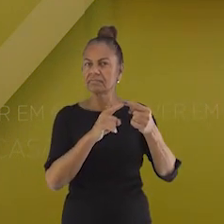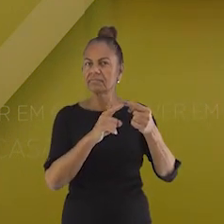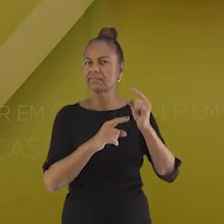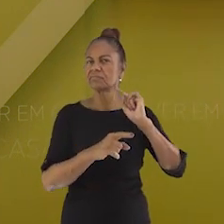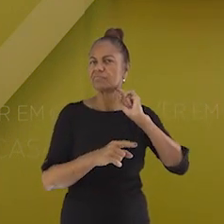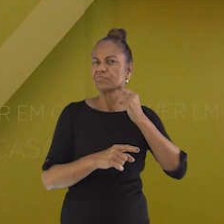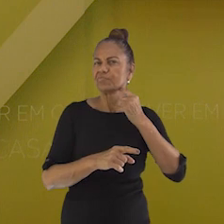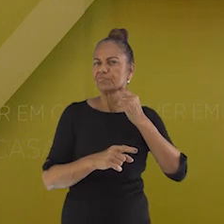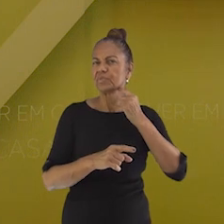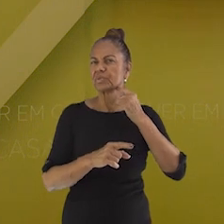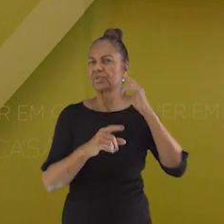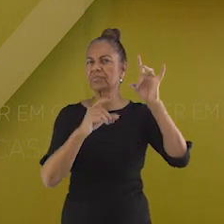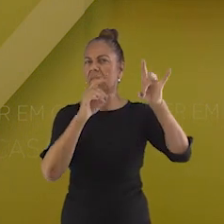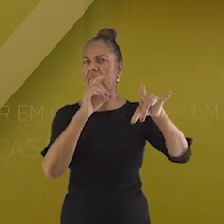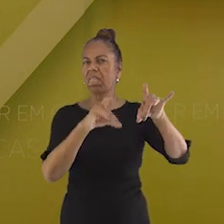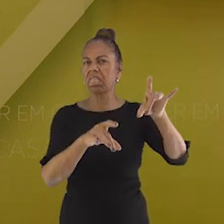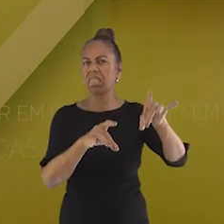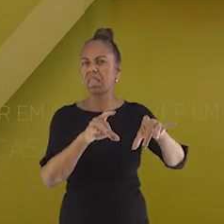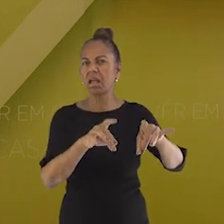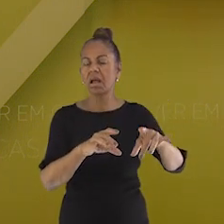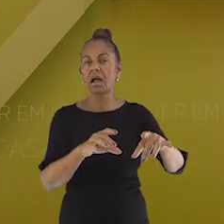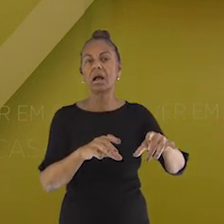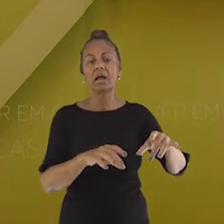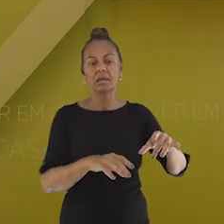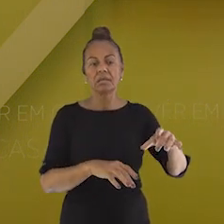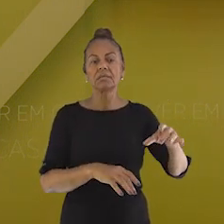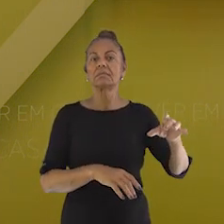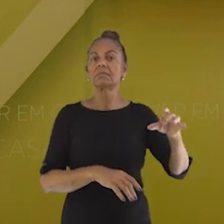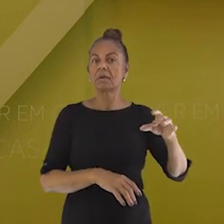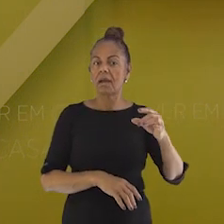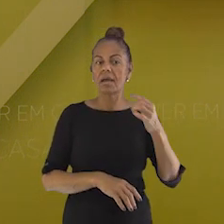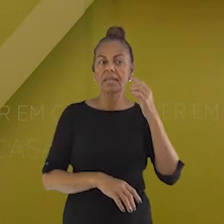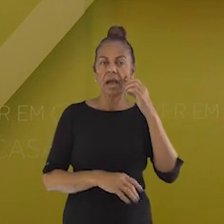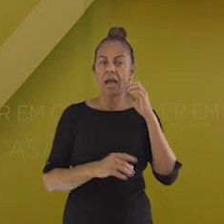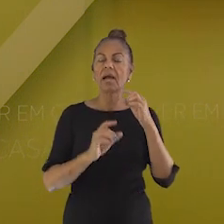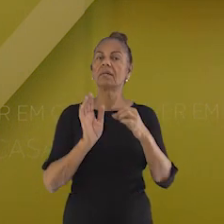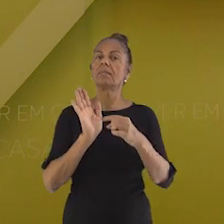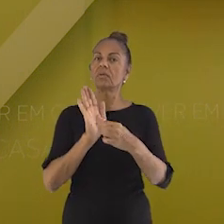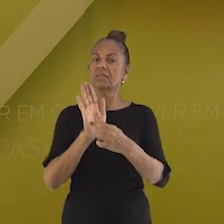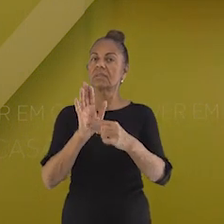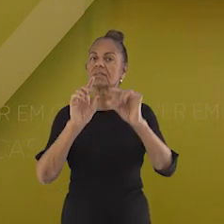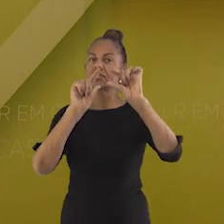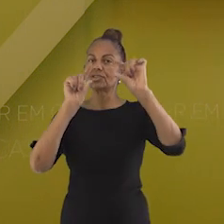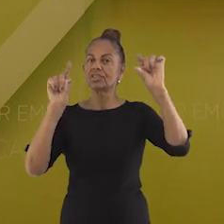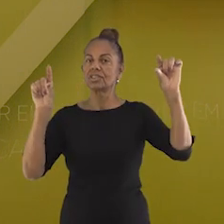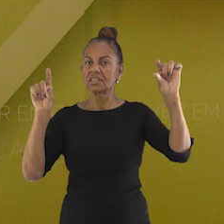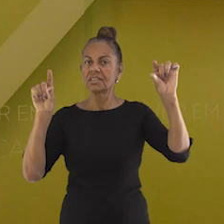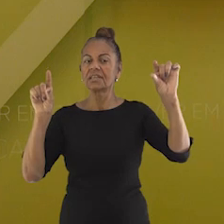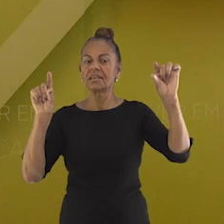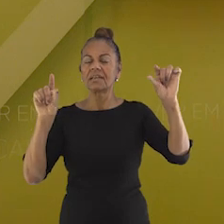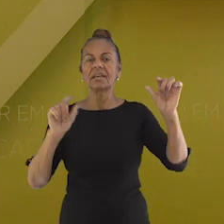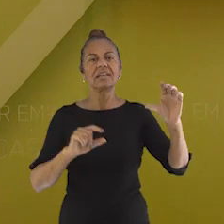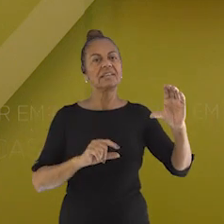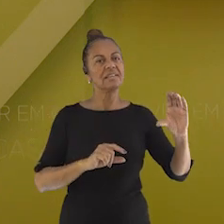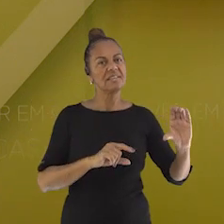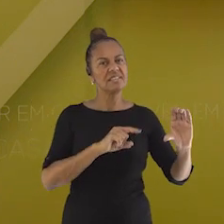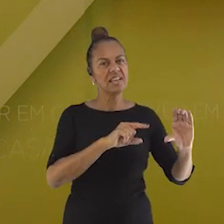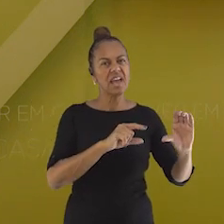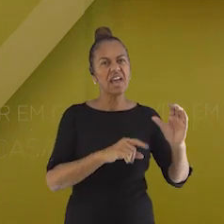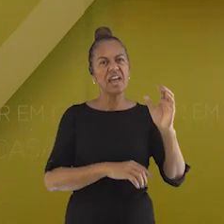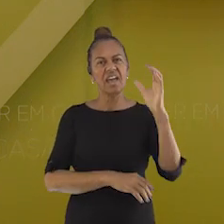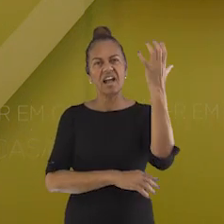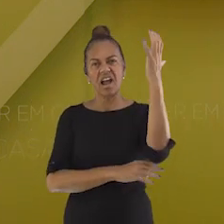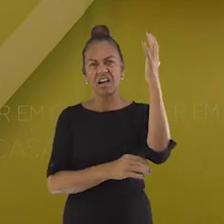B, poluição? Sim, olha o contexto aqui ilustrativo da nossa tirinha. Letra